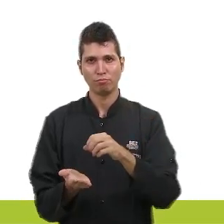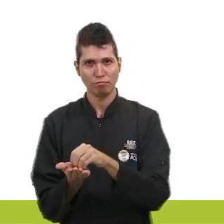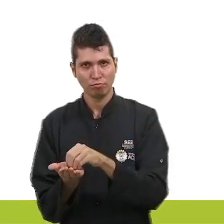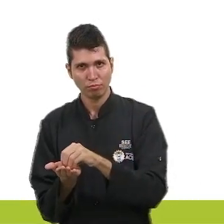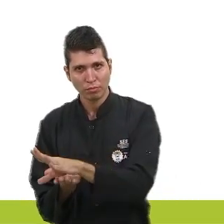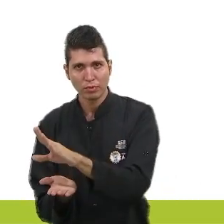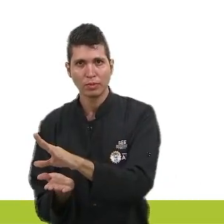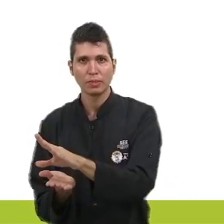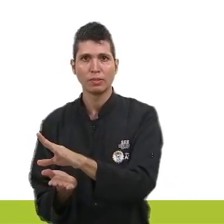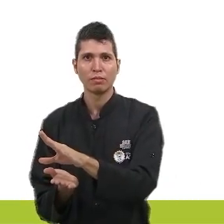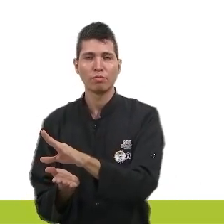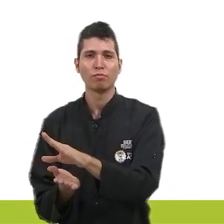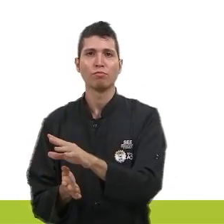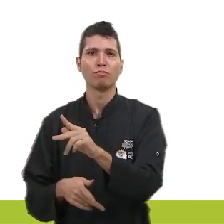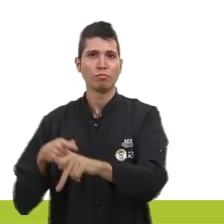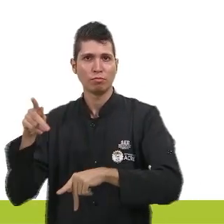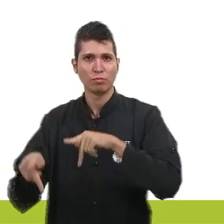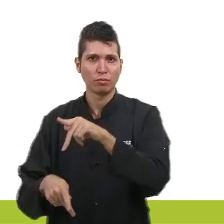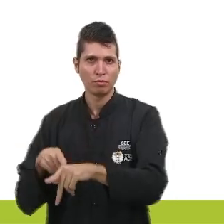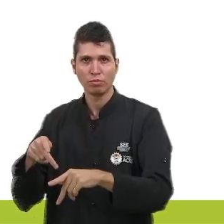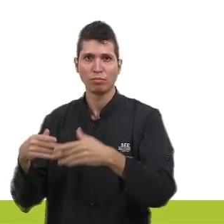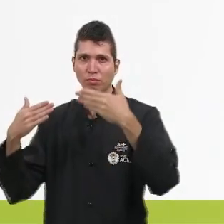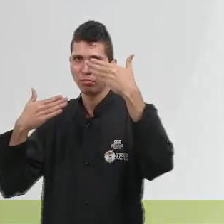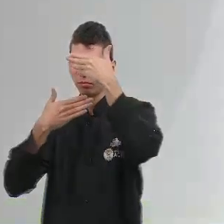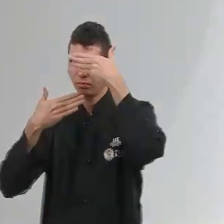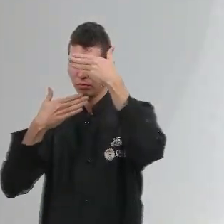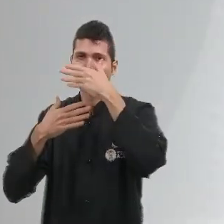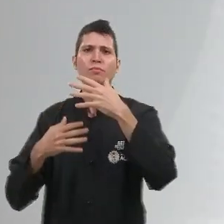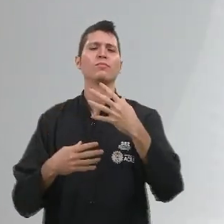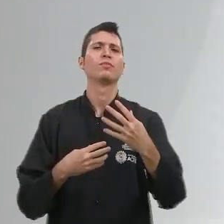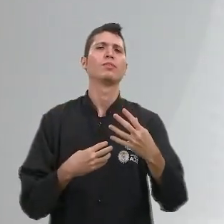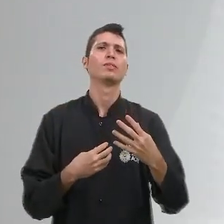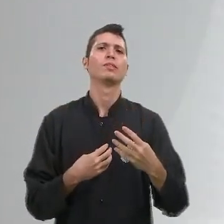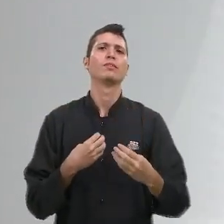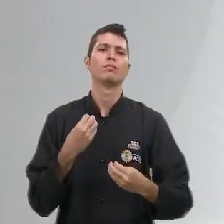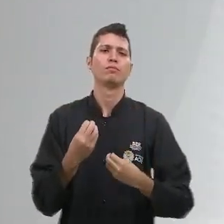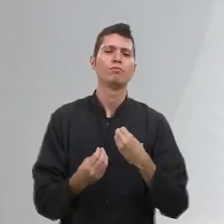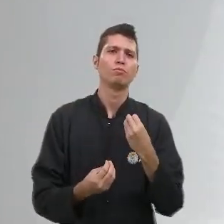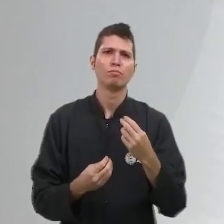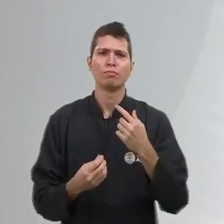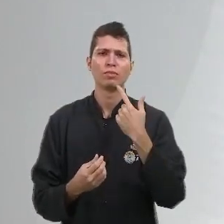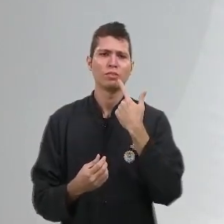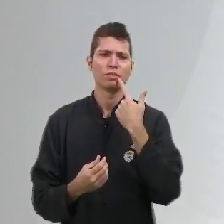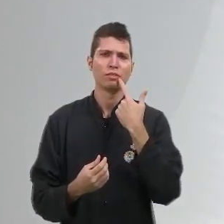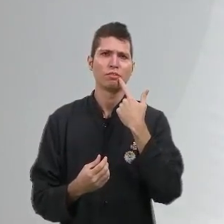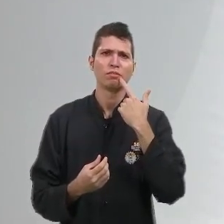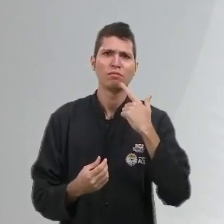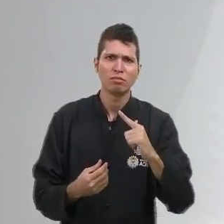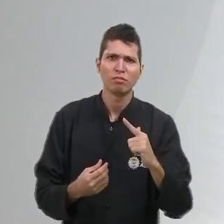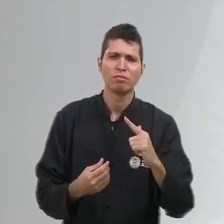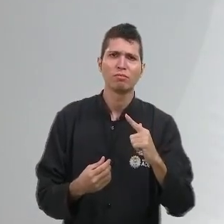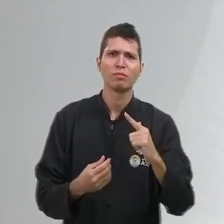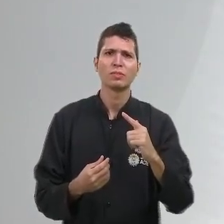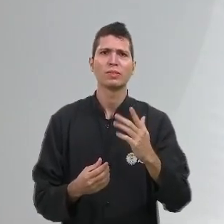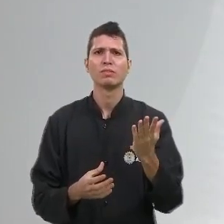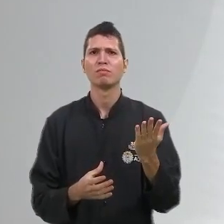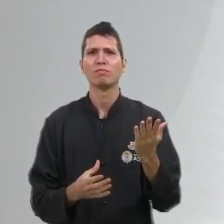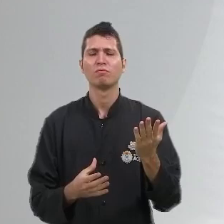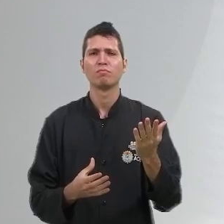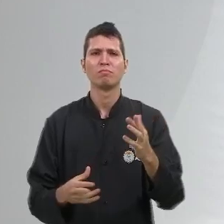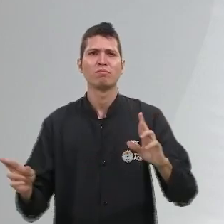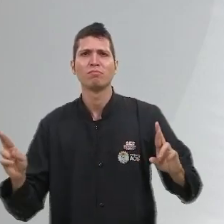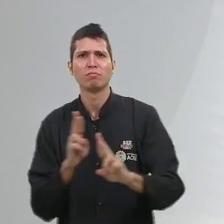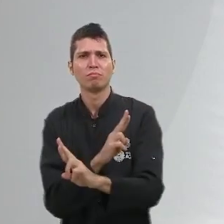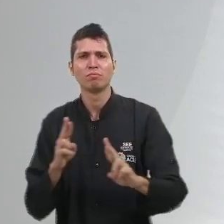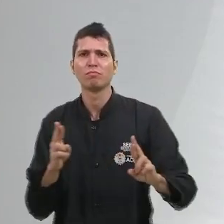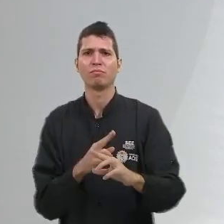isso, né? Ah, professor, e como é que fica a língua nesse intenso conflito? A língua, ela é